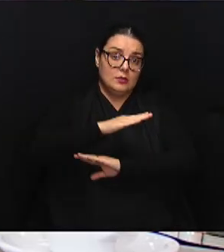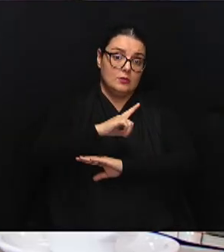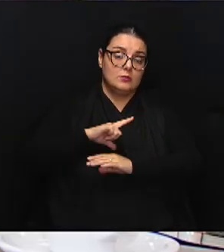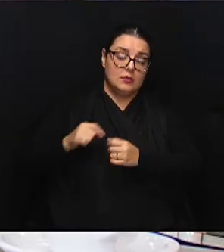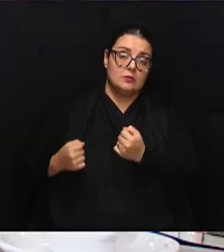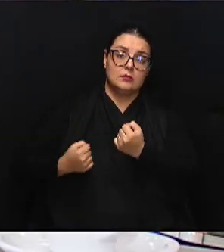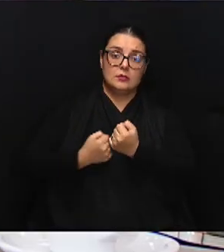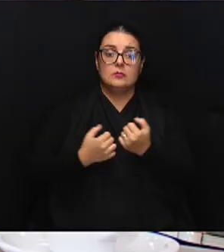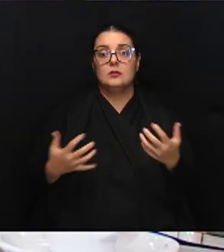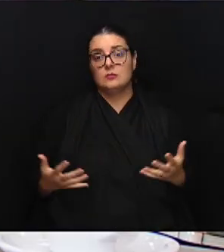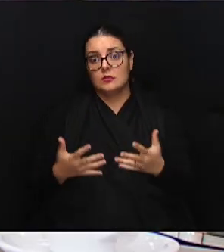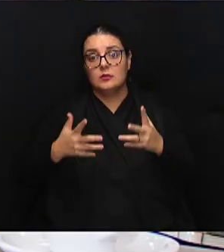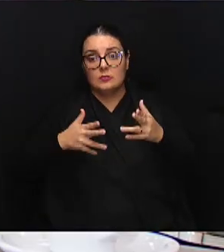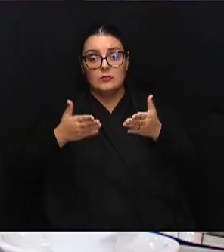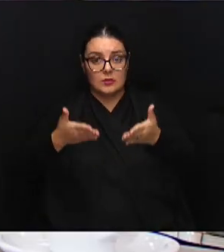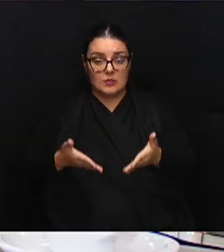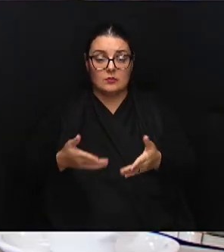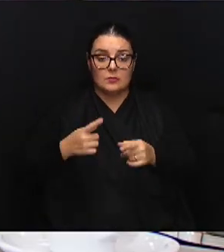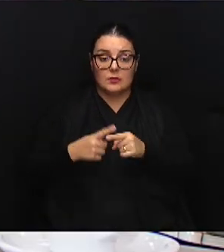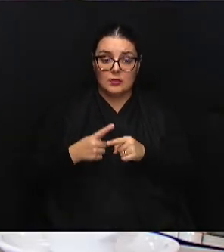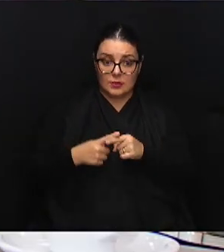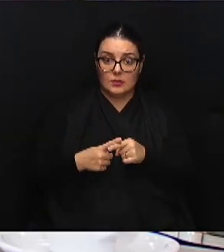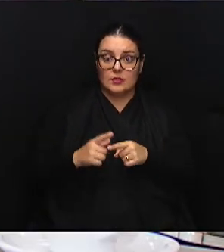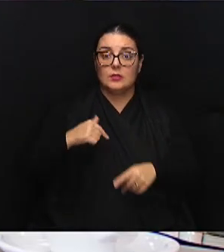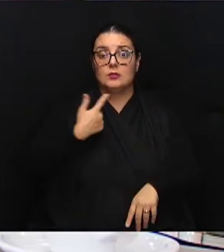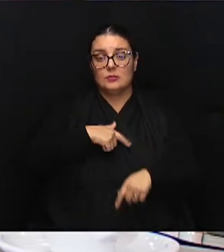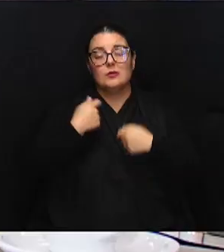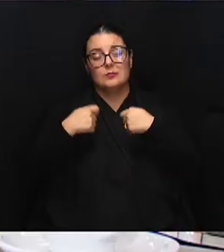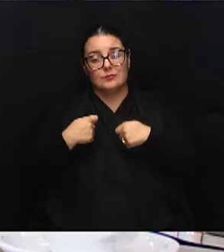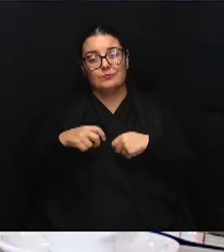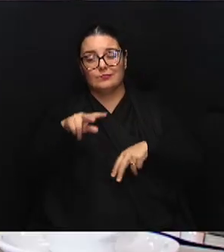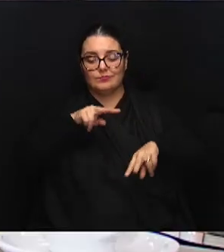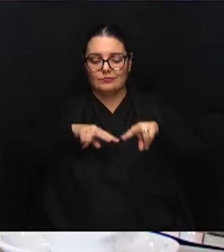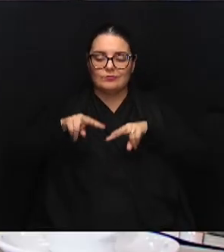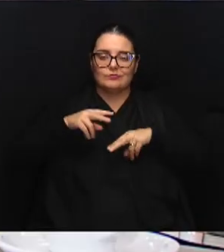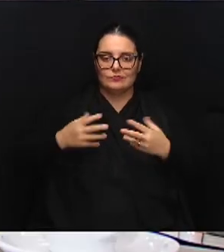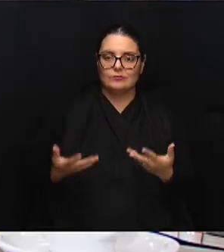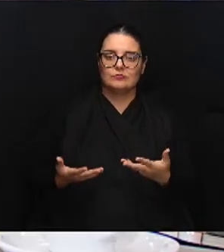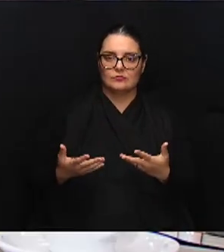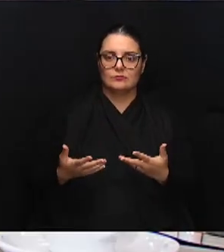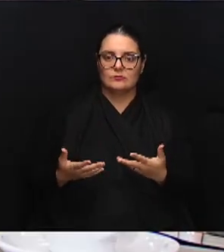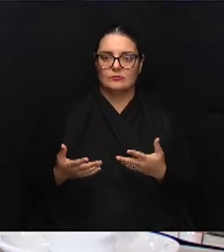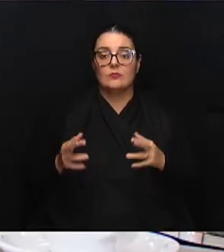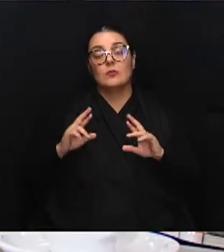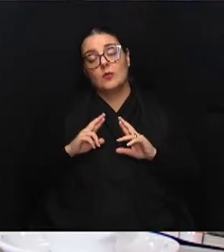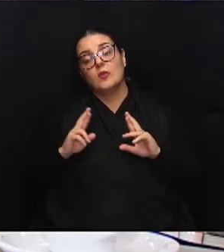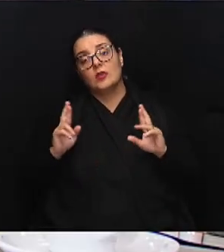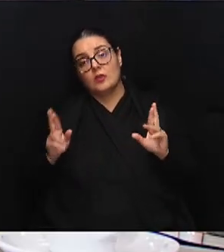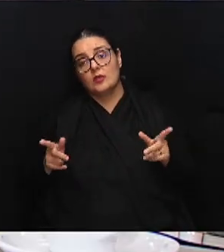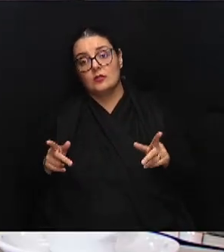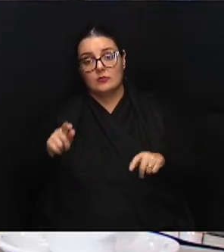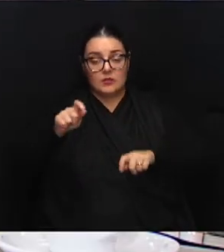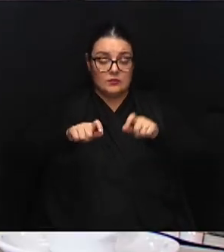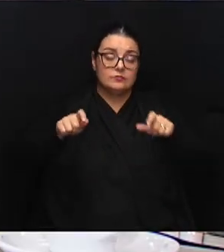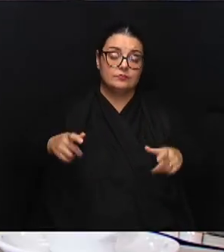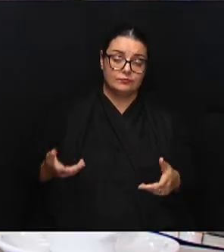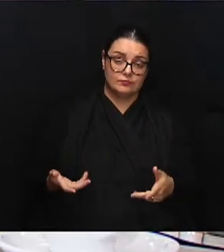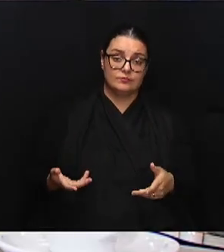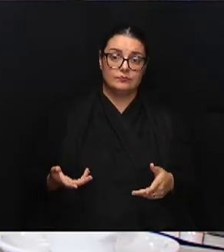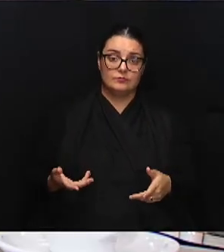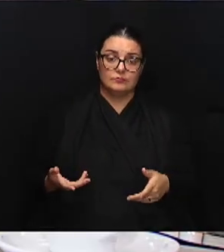apoiado iniciativas como essa porque a gente precisa ter esse olhar diferenciado para essas pessoas